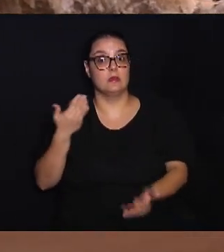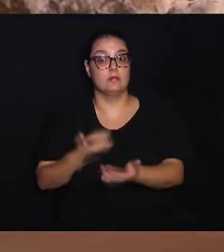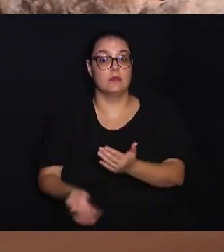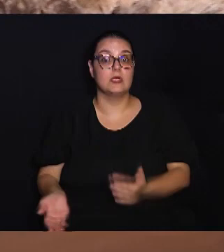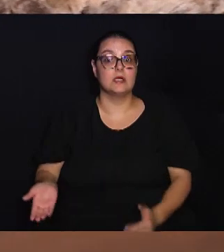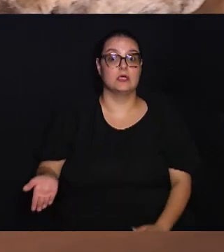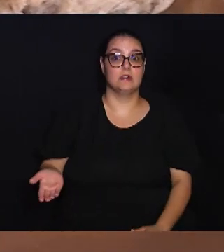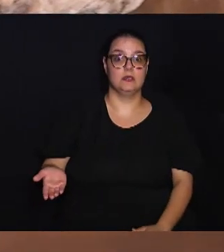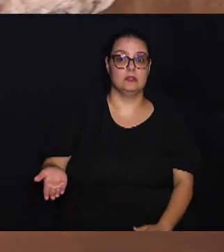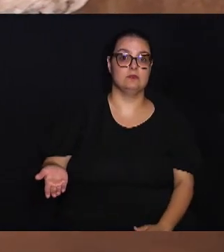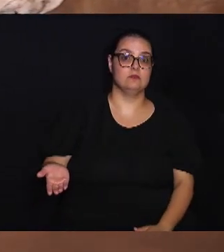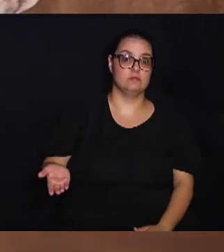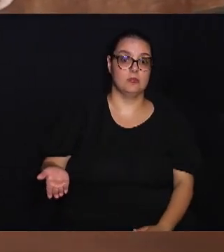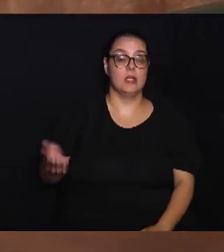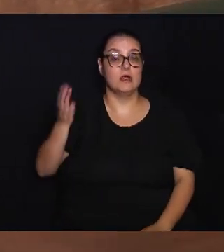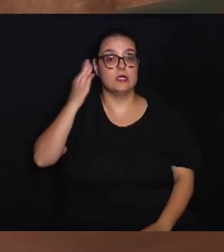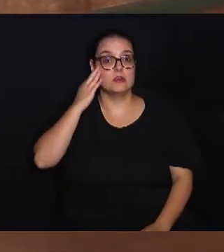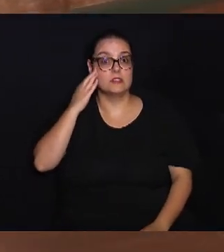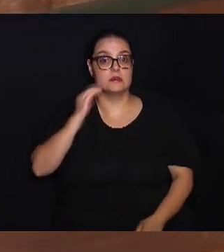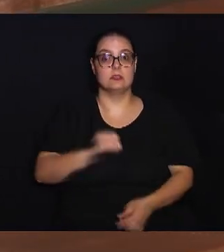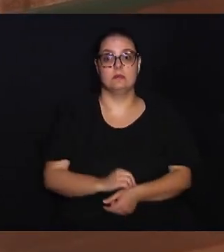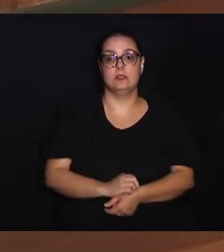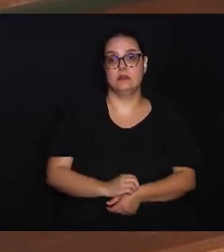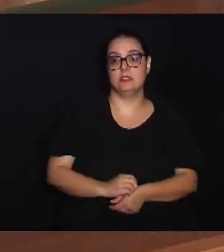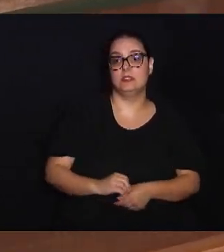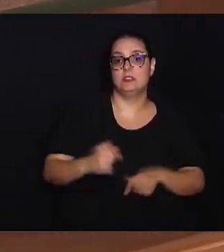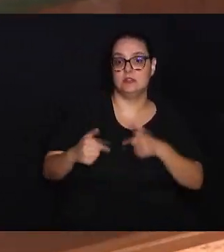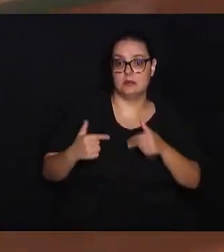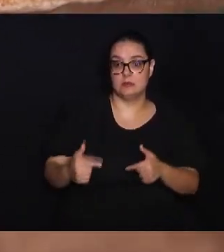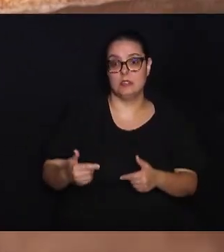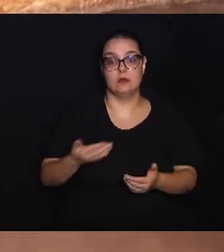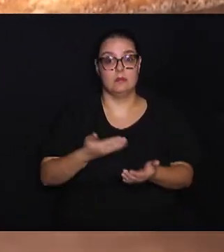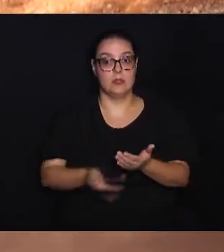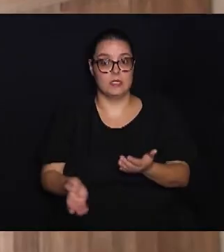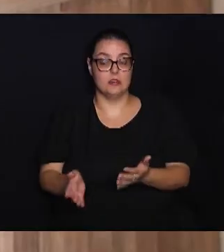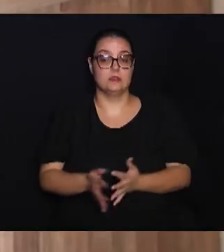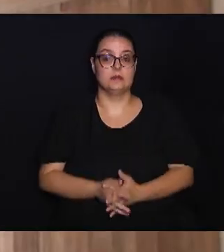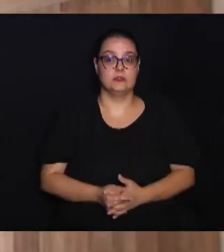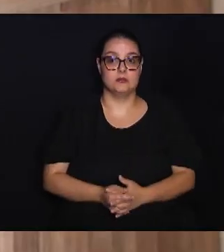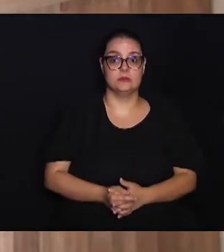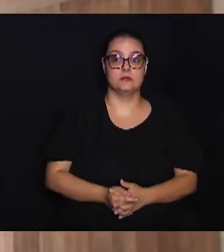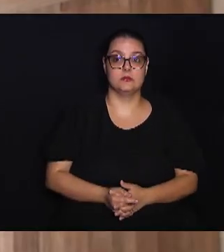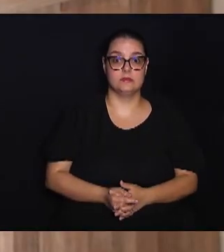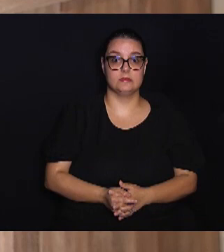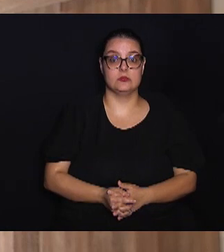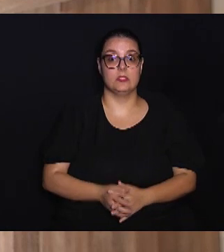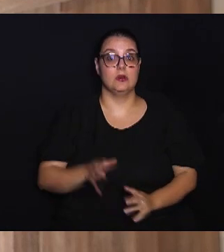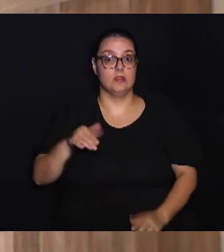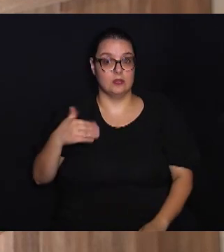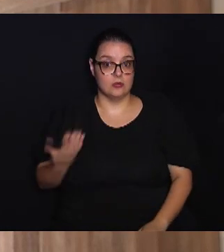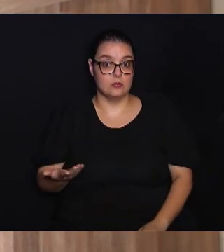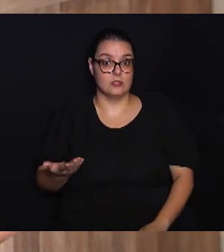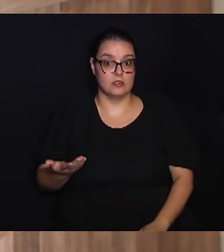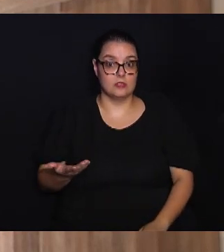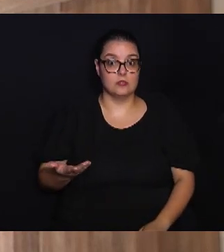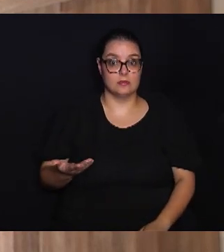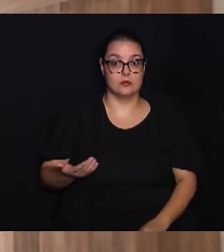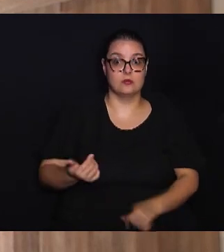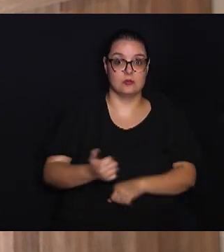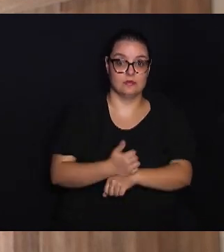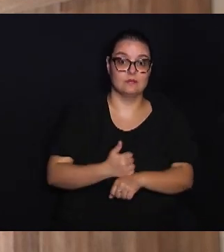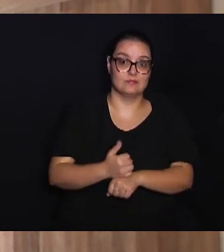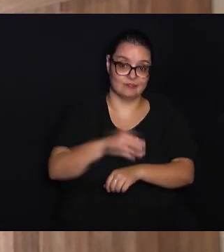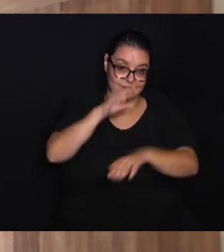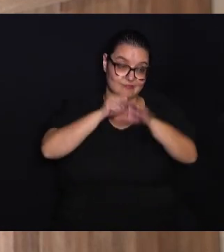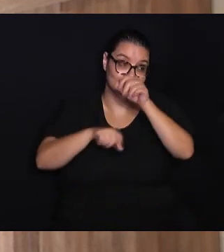ter perda né saber trabalhar com a perda então Eh quando um profissional vai eu tô